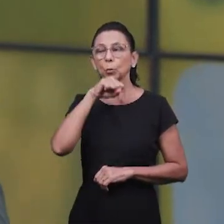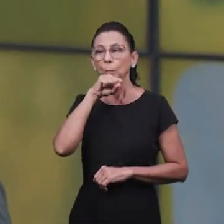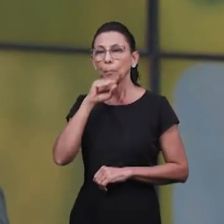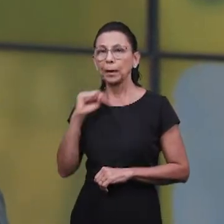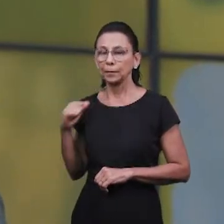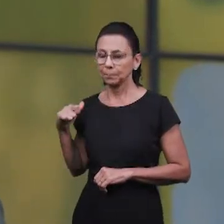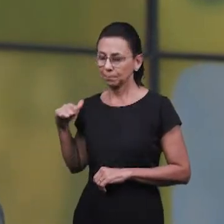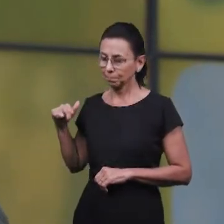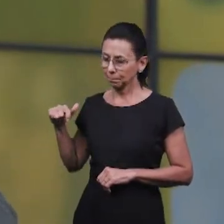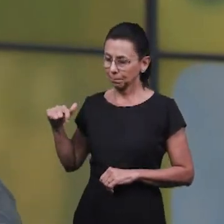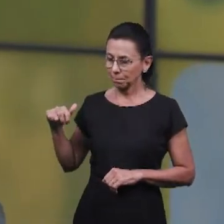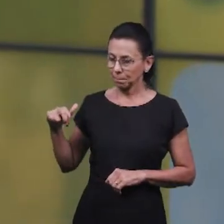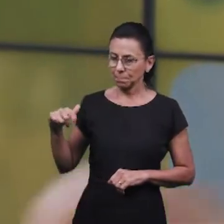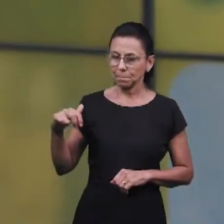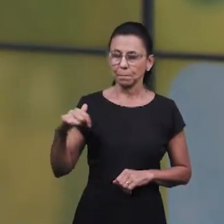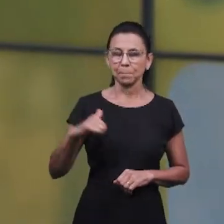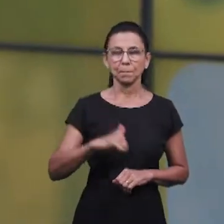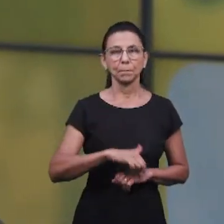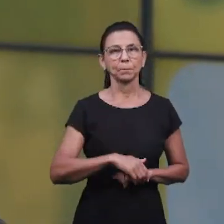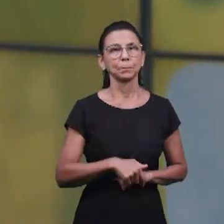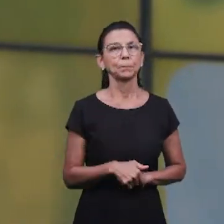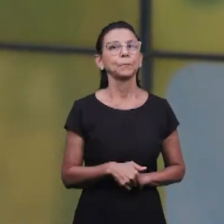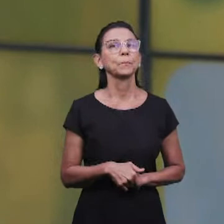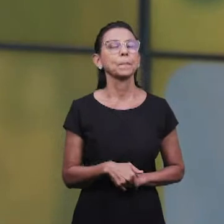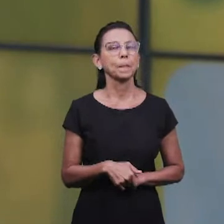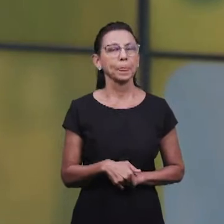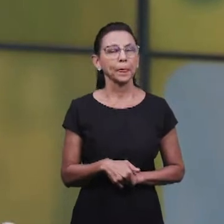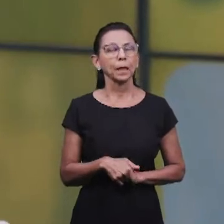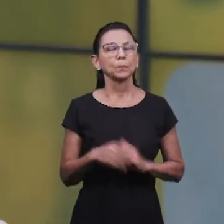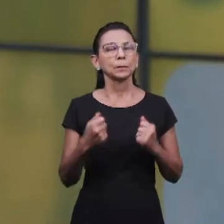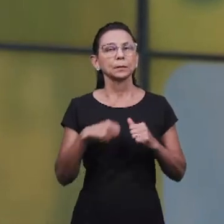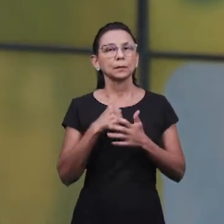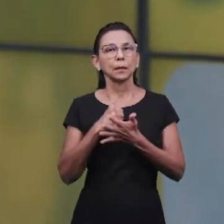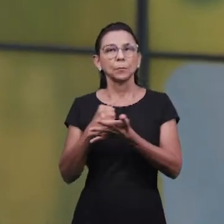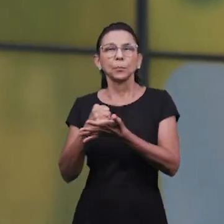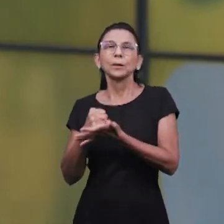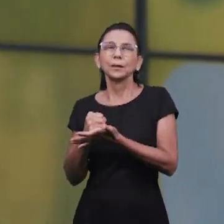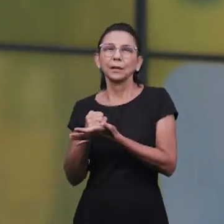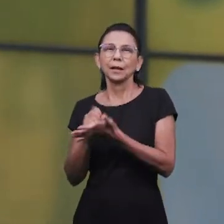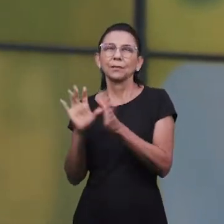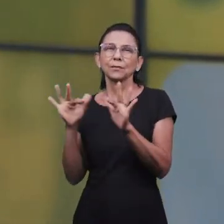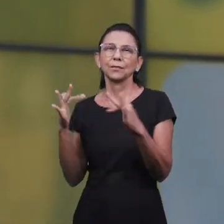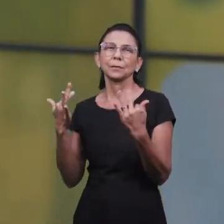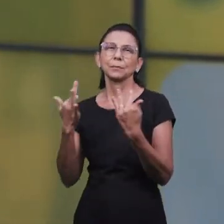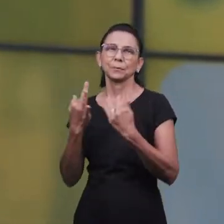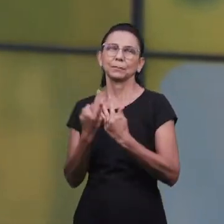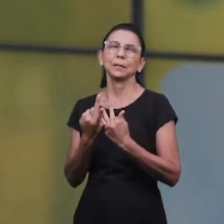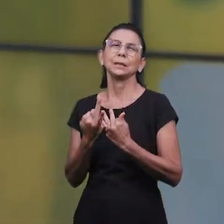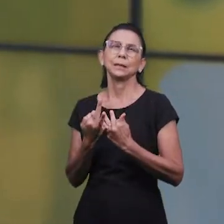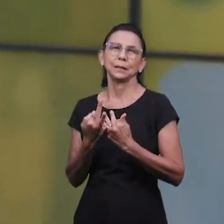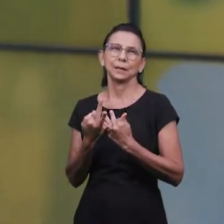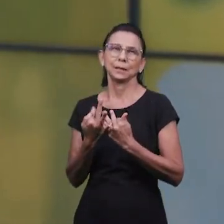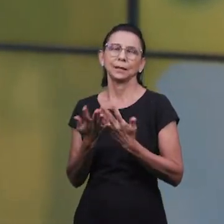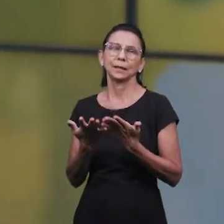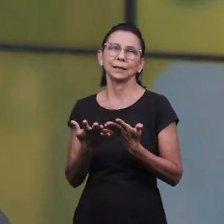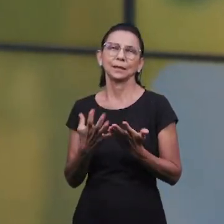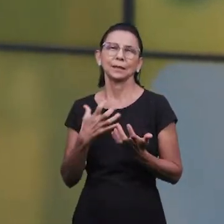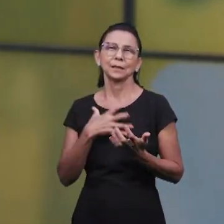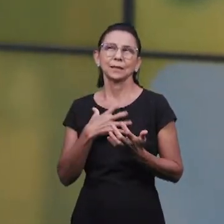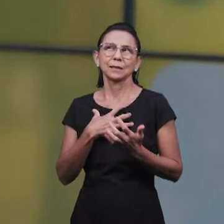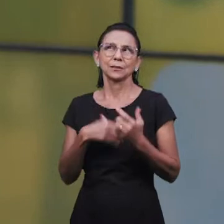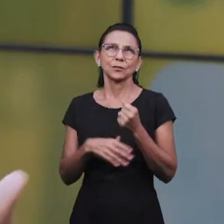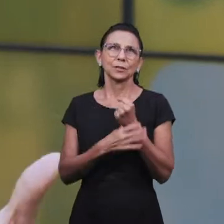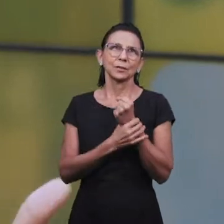esse suporte também é com a família, com os pais, que, né, é o nosso tempo. Os pais seguros e acolhidos, eles vão